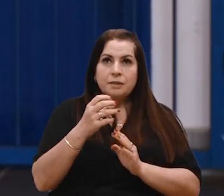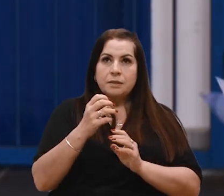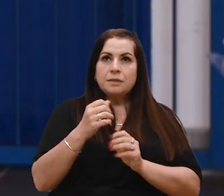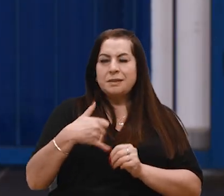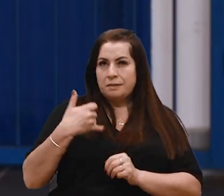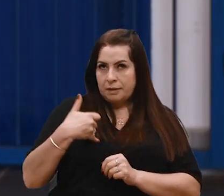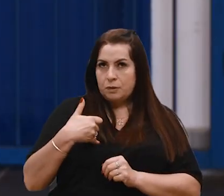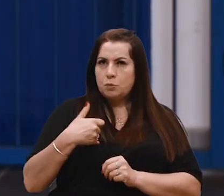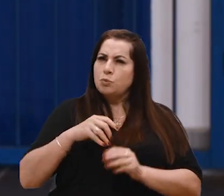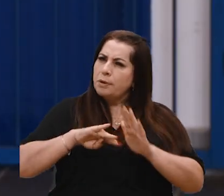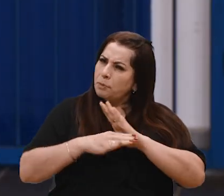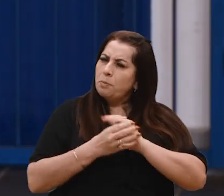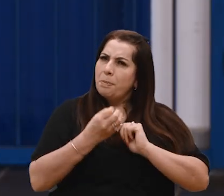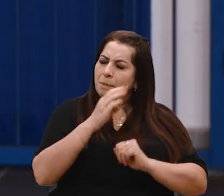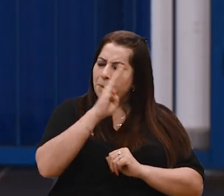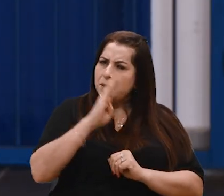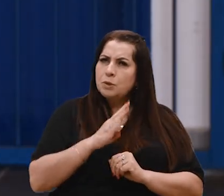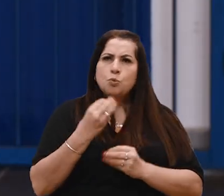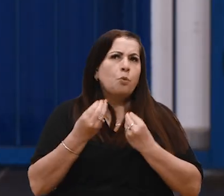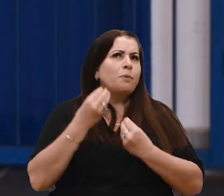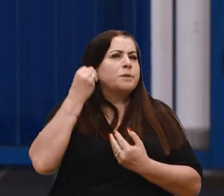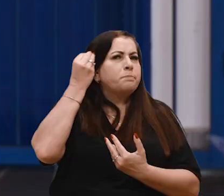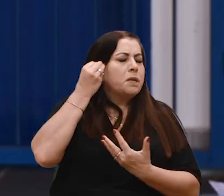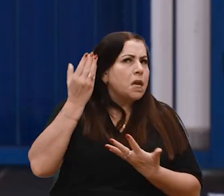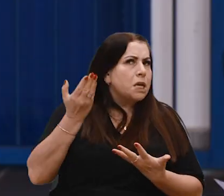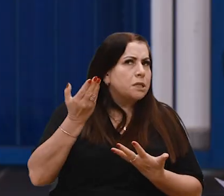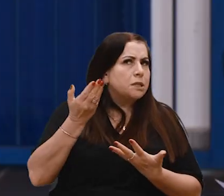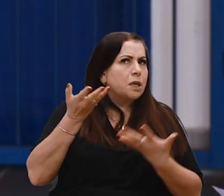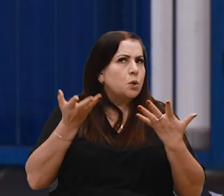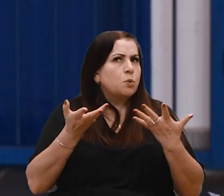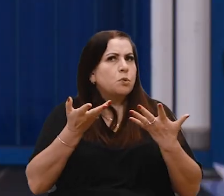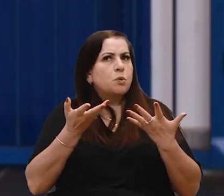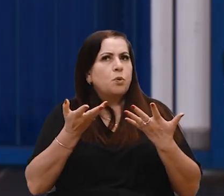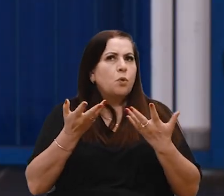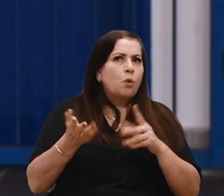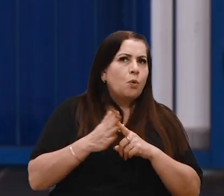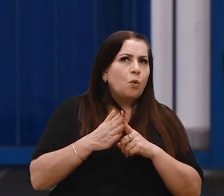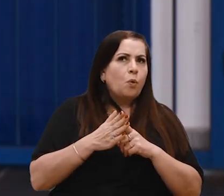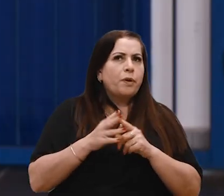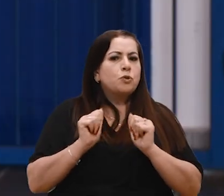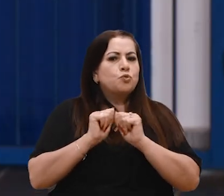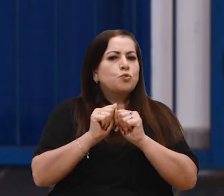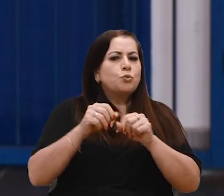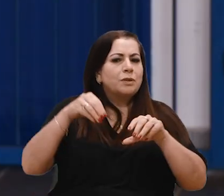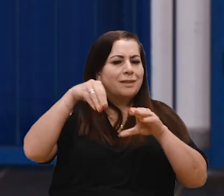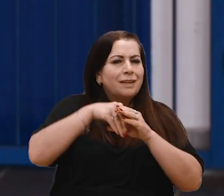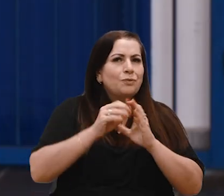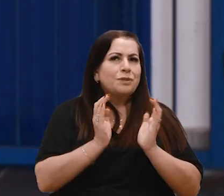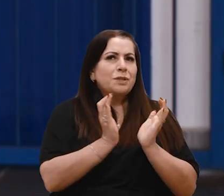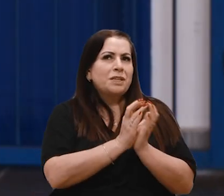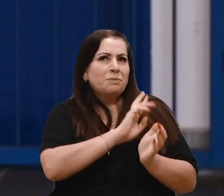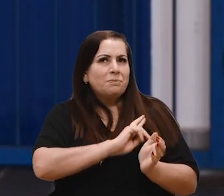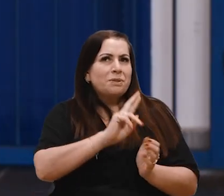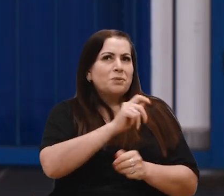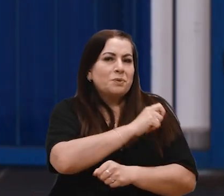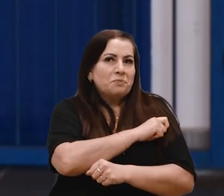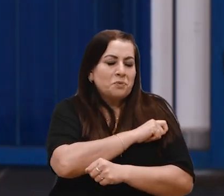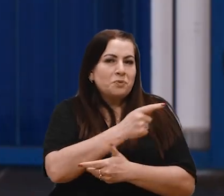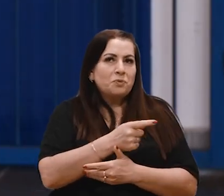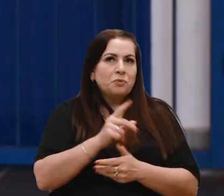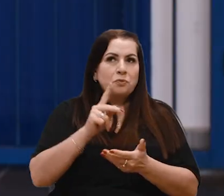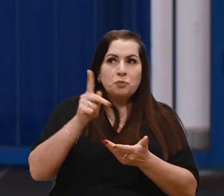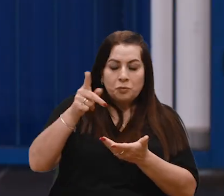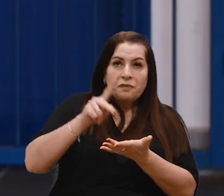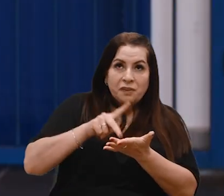anos, se adaptou muito bem ao Brasil. Como é que foi essa experiência? E agora é um dirigente estudantil. Você está,